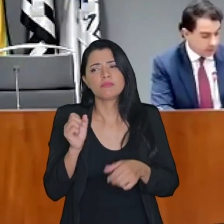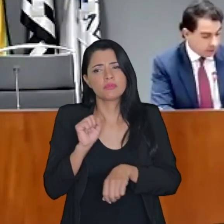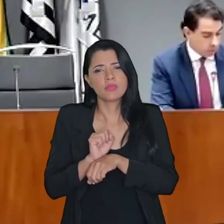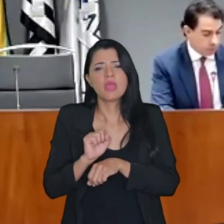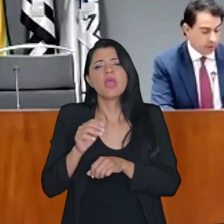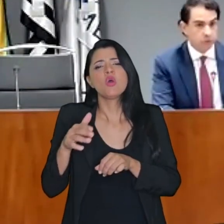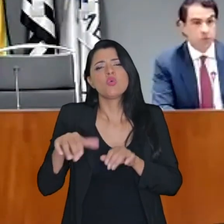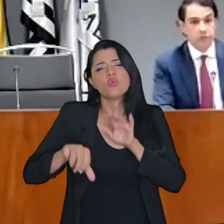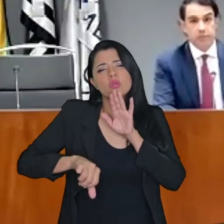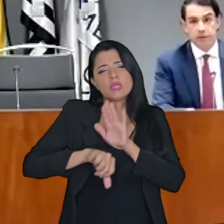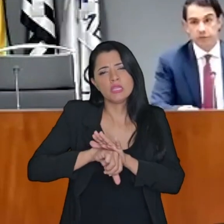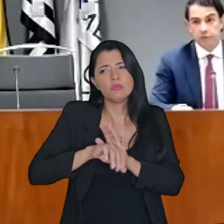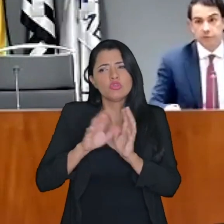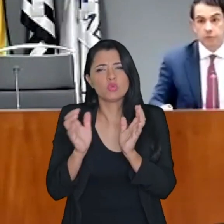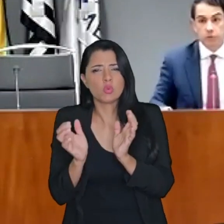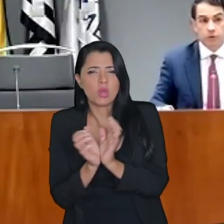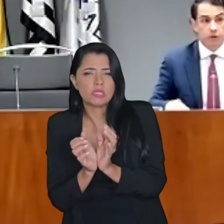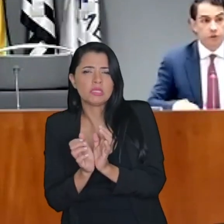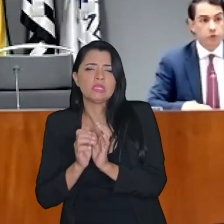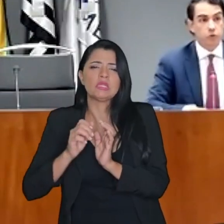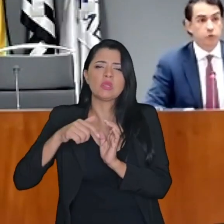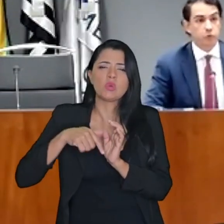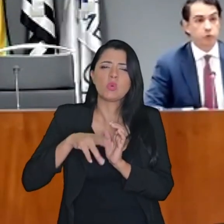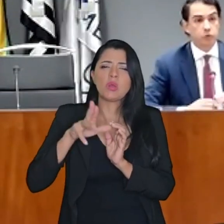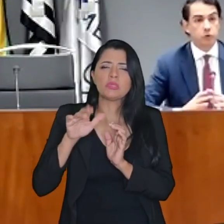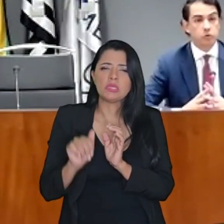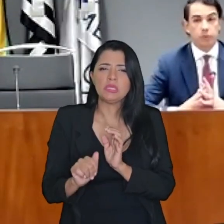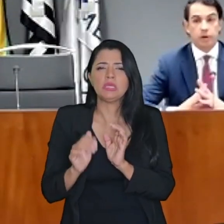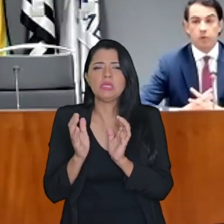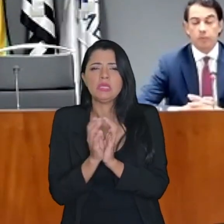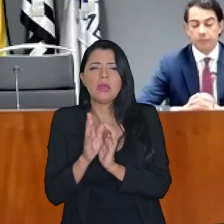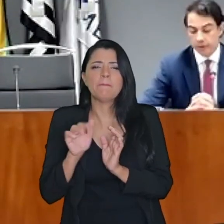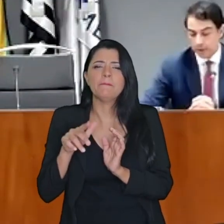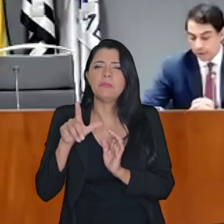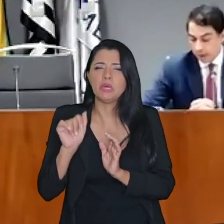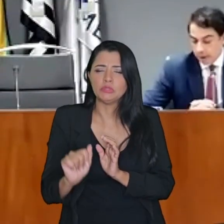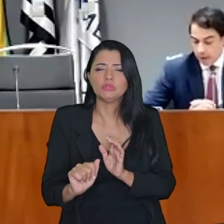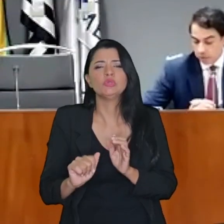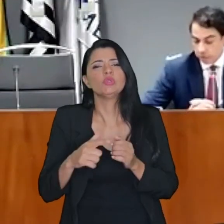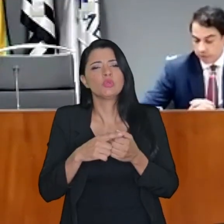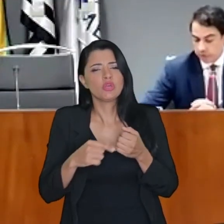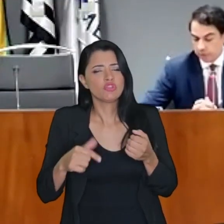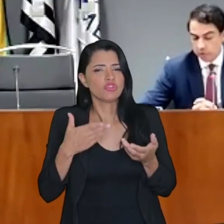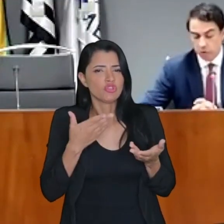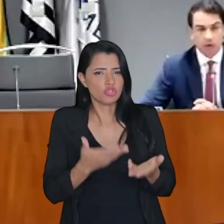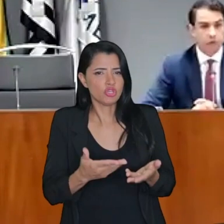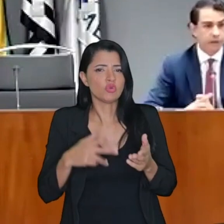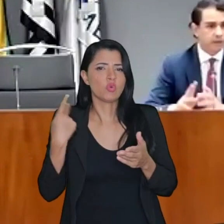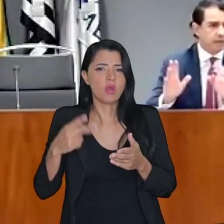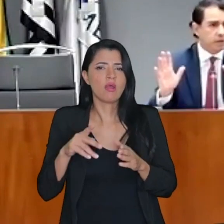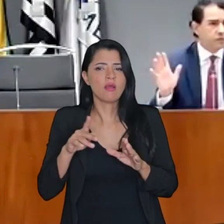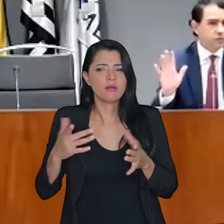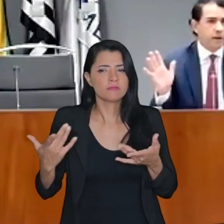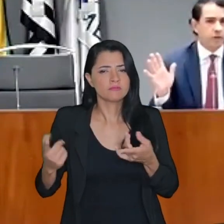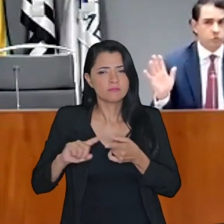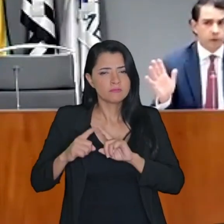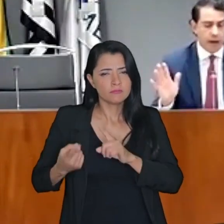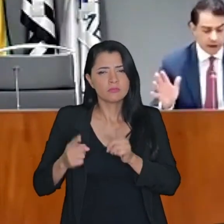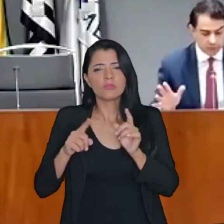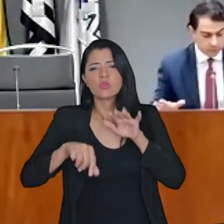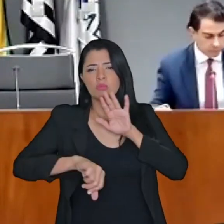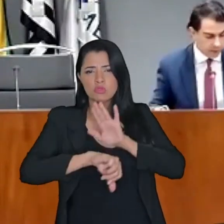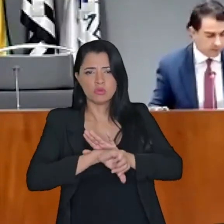de quadrilha ou bando, estabelecendo na figura do artigo 288 do Código Penal a associação criminosa. Esses seriam os